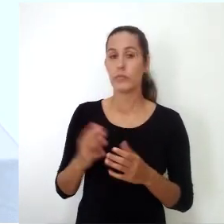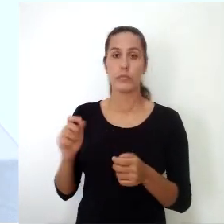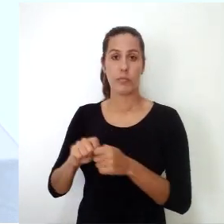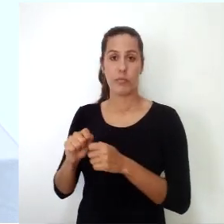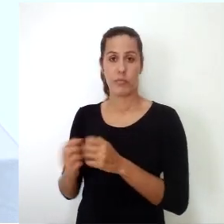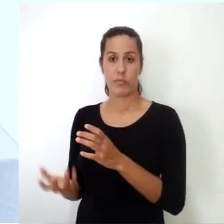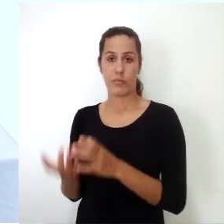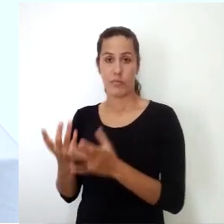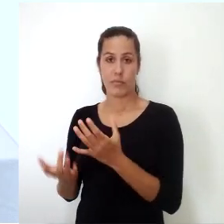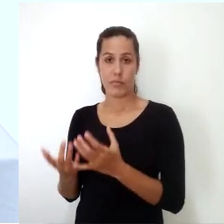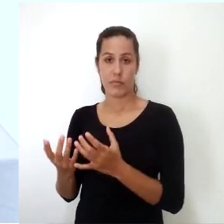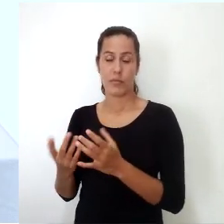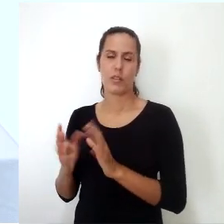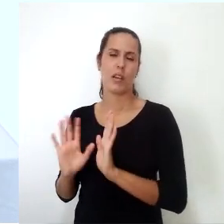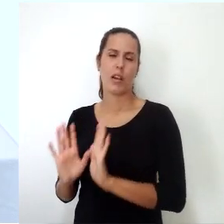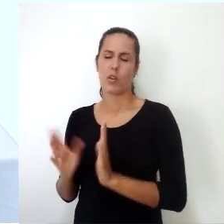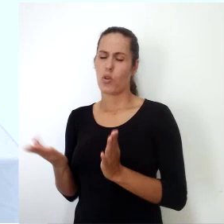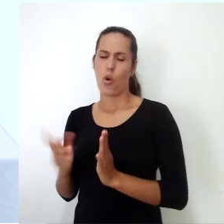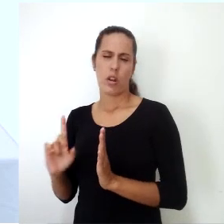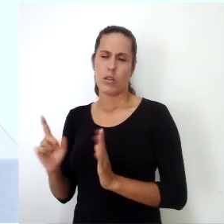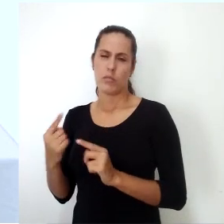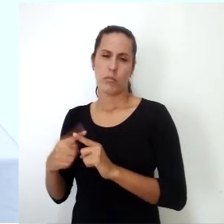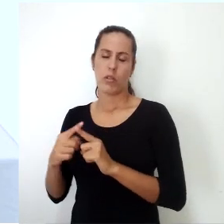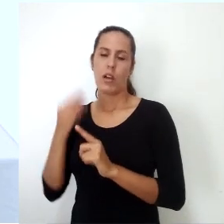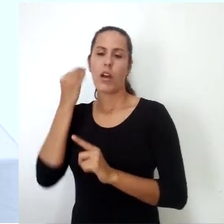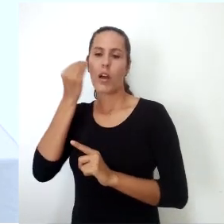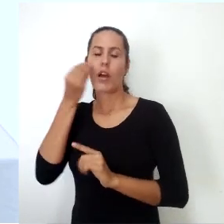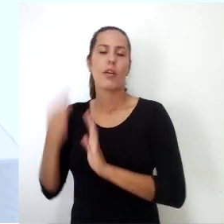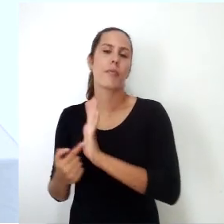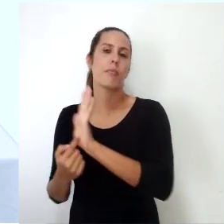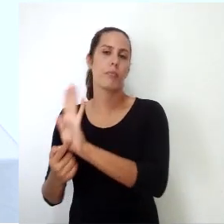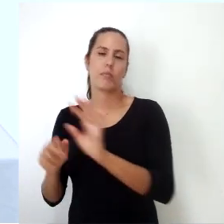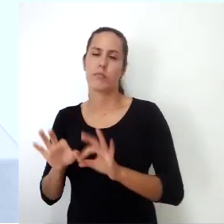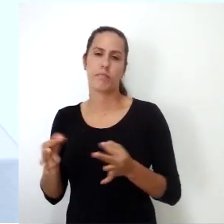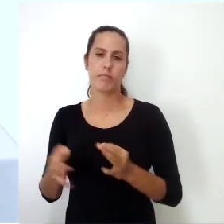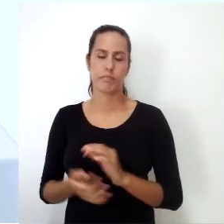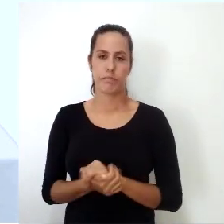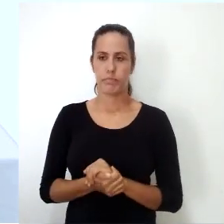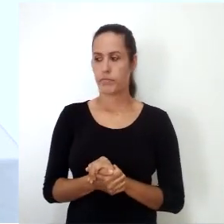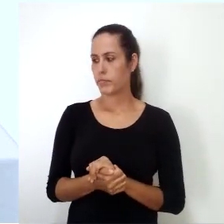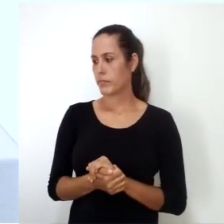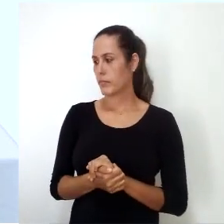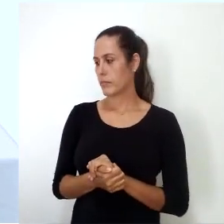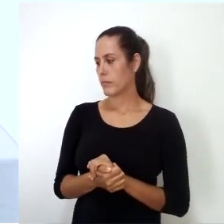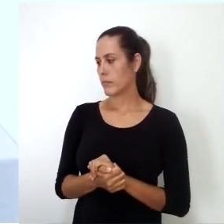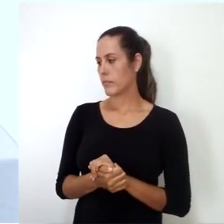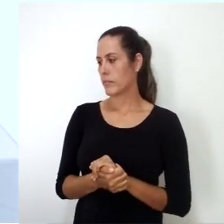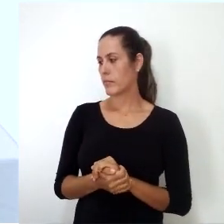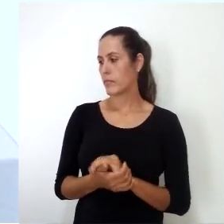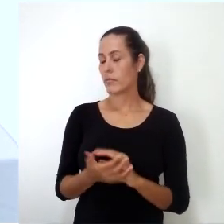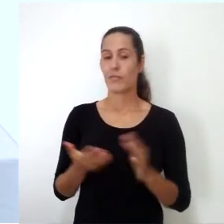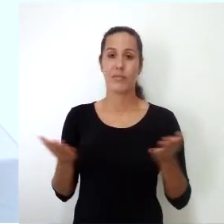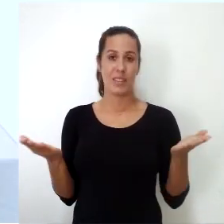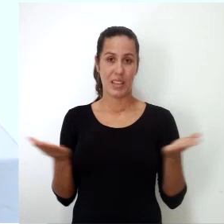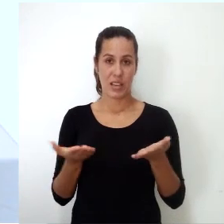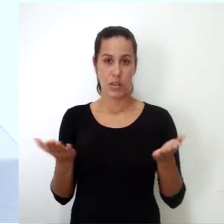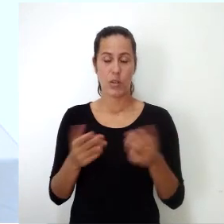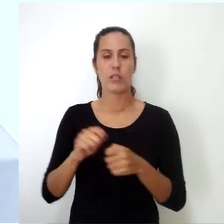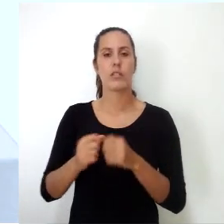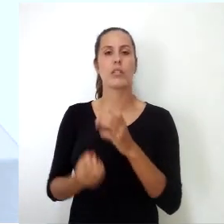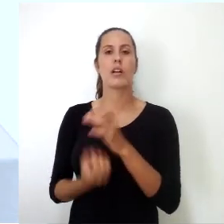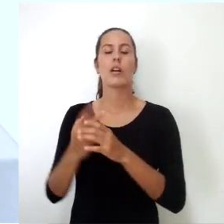Vou deixar aqui macerada, eu não vou fazer infusão agora, porque eu não vou fazer outro experimento para vocês.